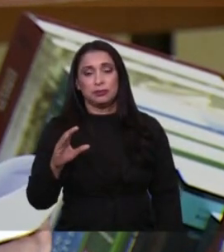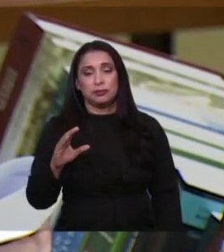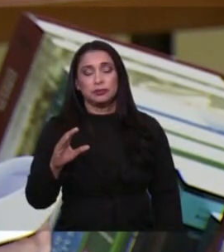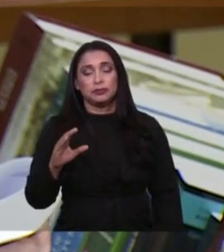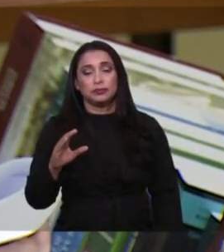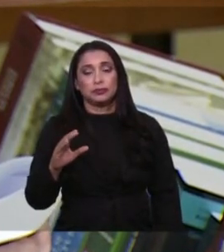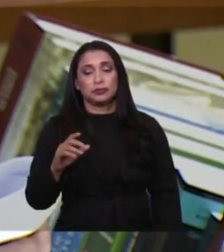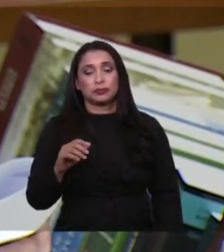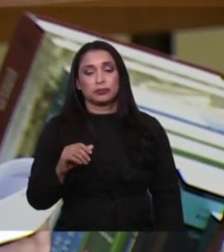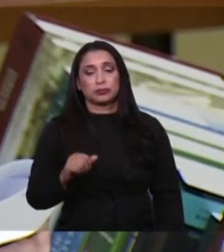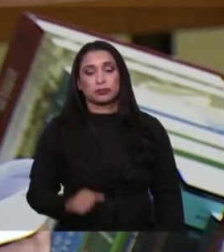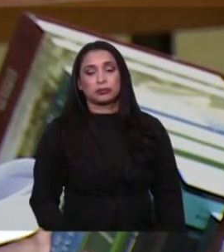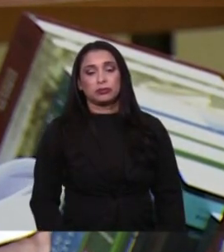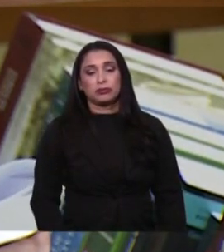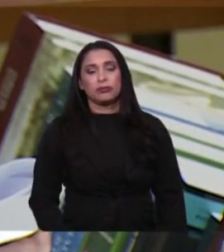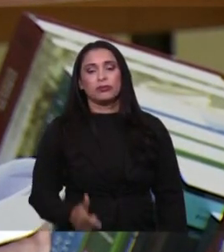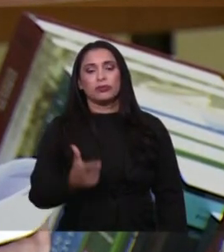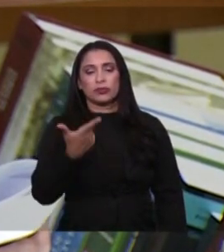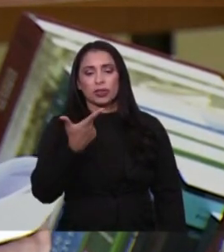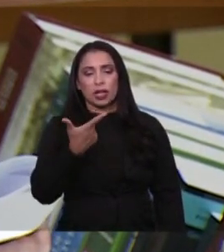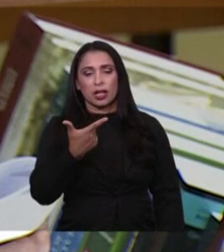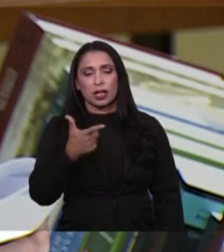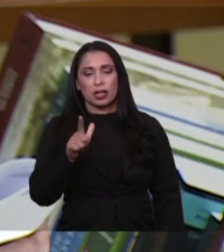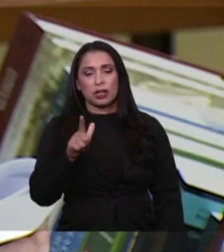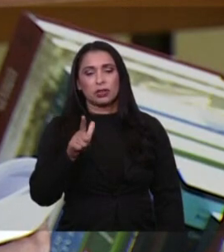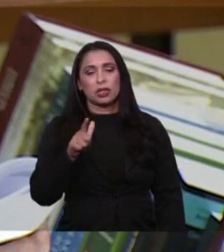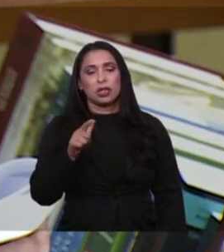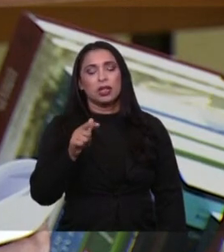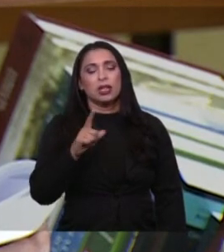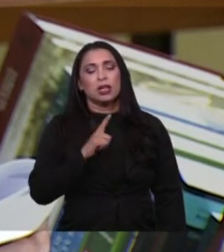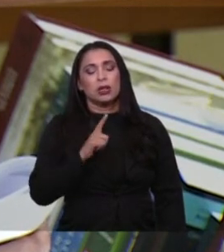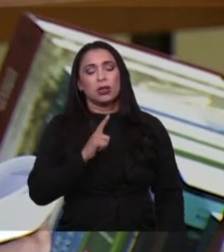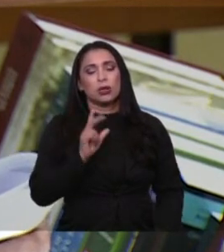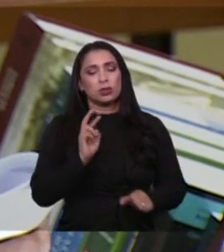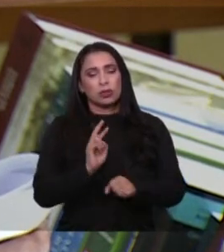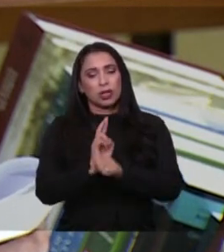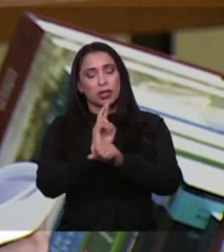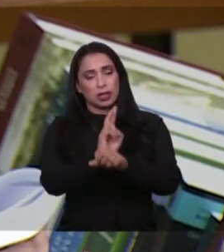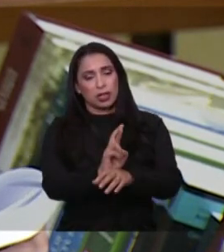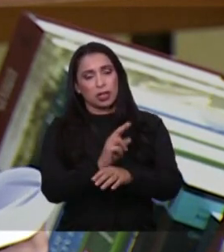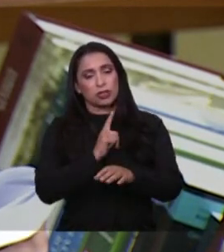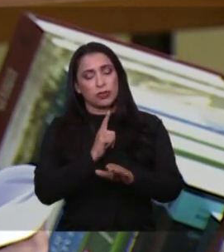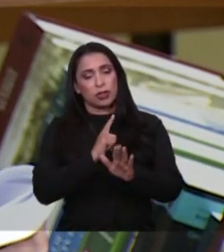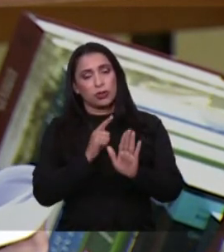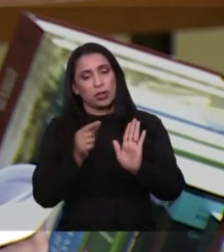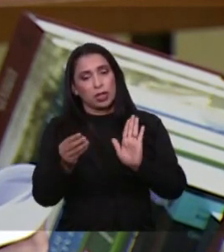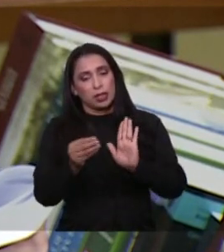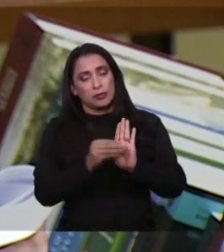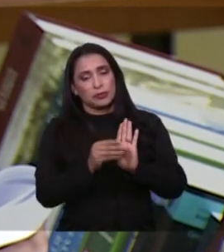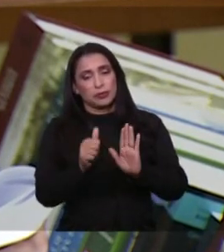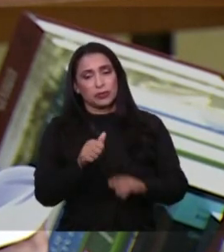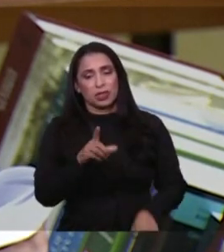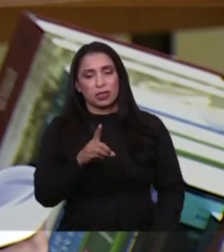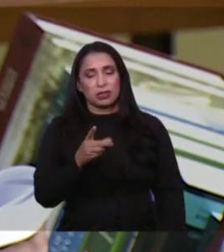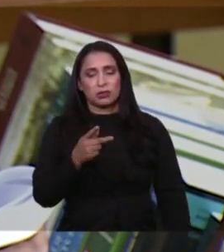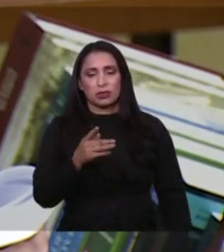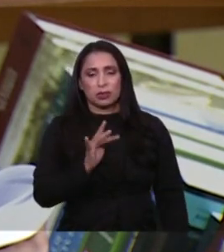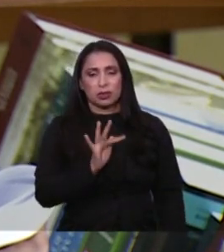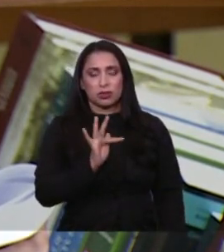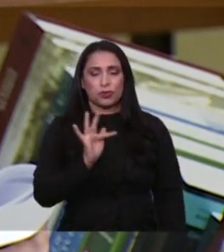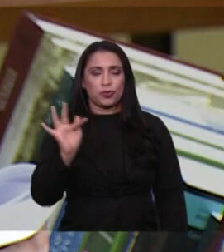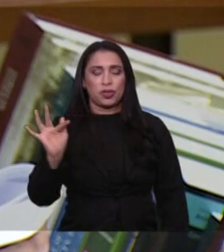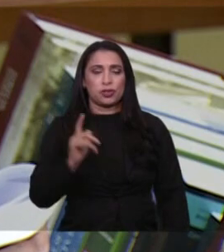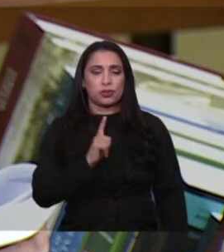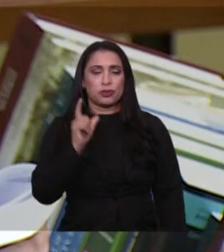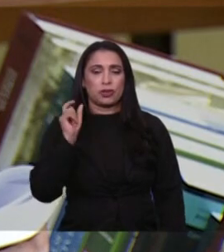a BAG, ela sustenta haver contradição entre o acordo embargado e aquele proferido da DPF,